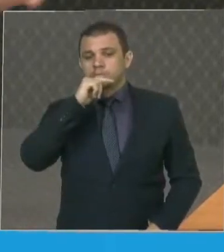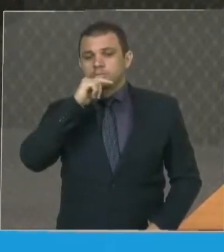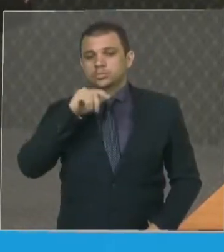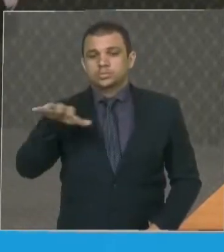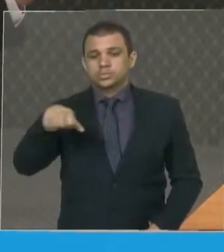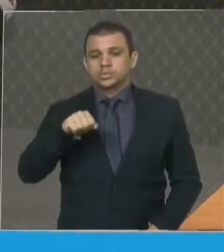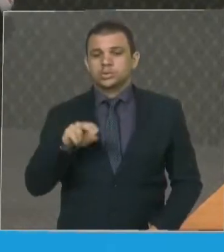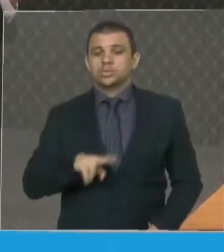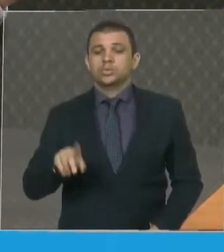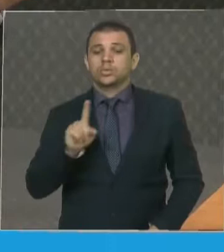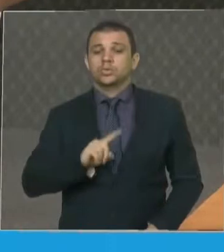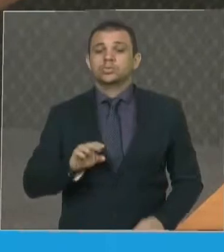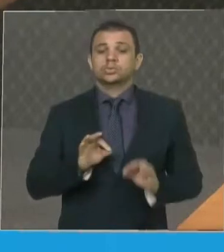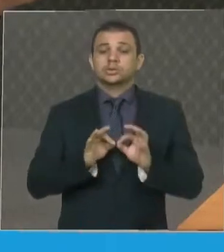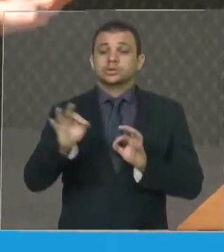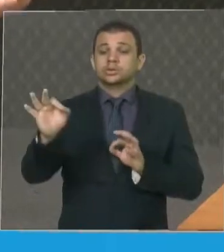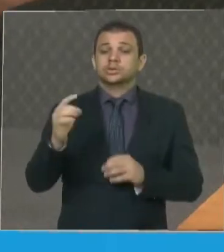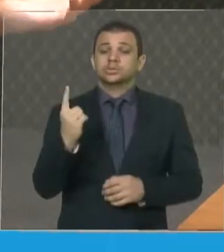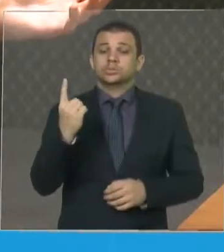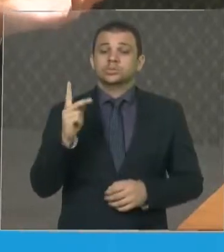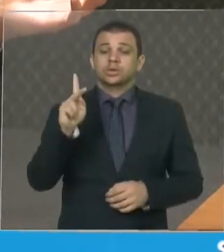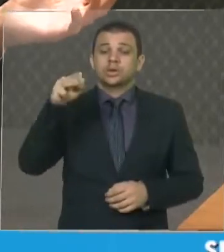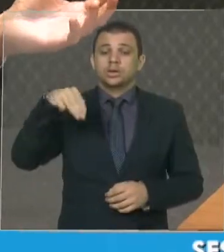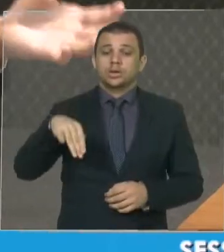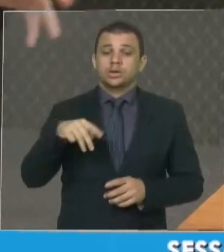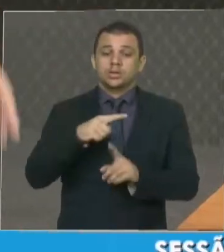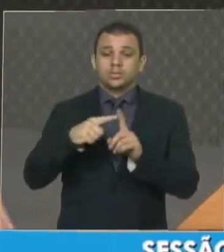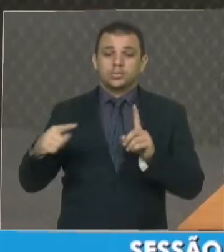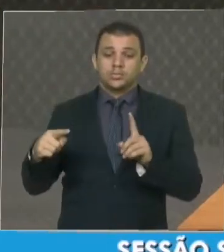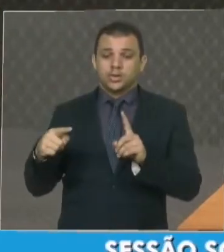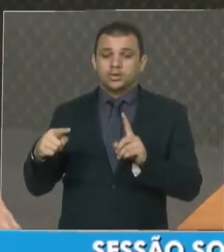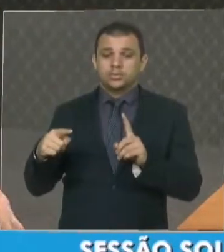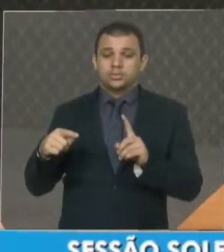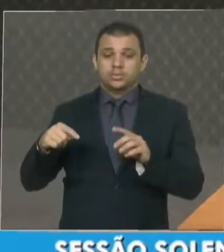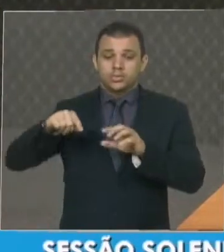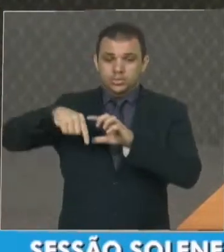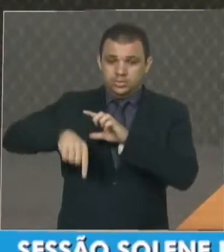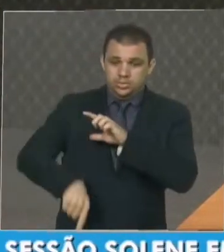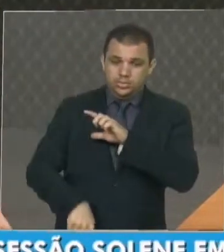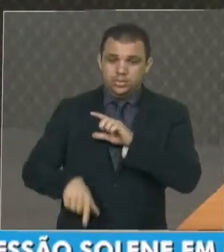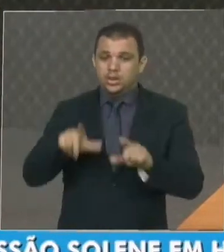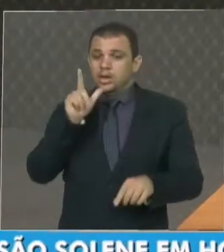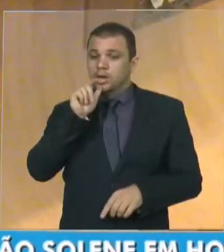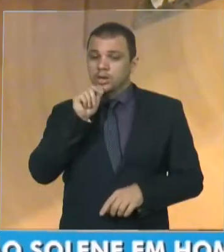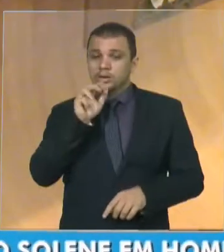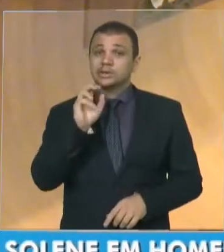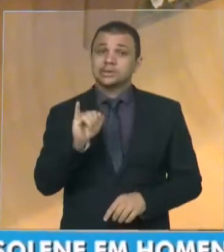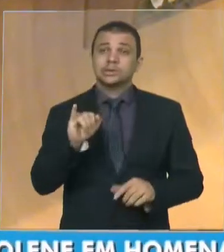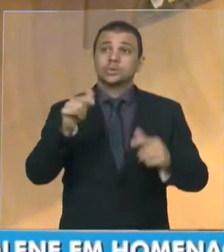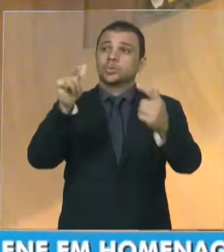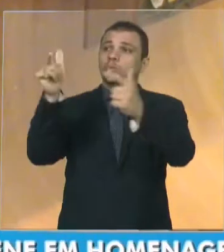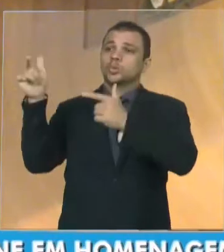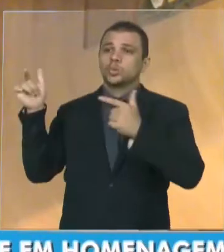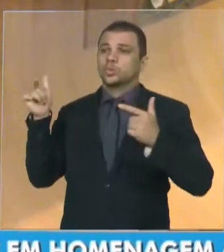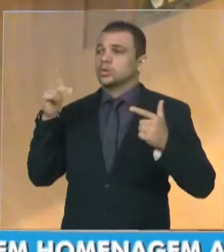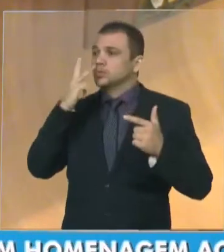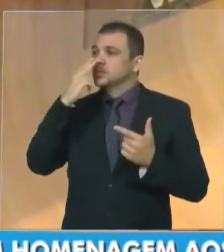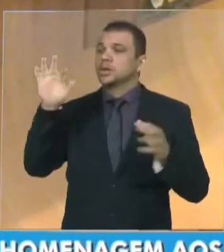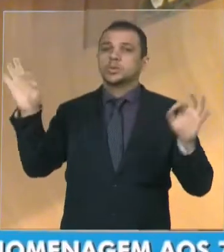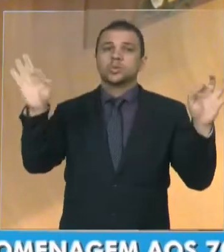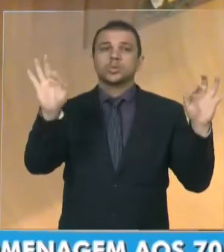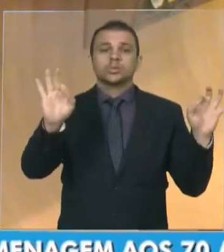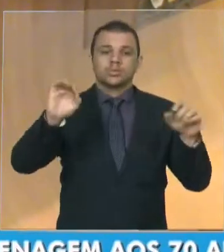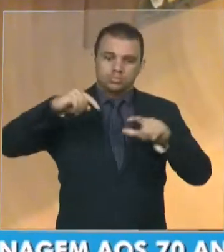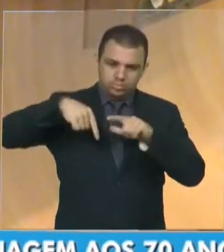Significa que quando você não tem ajuda de nenhum, tem água, um pouco embaixo, um pouco